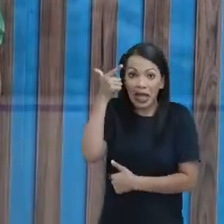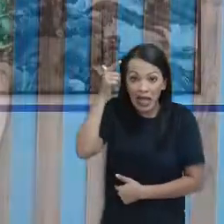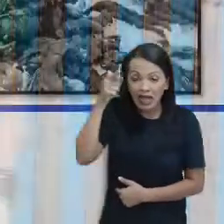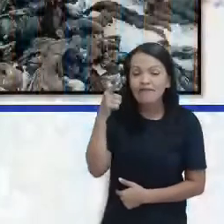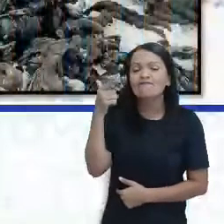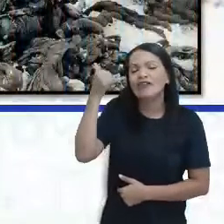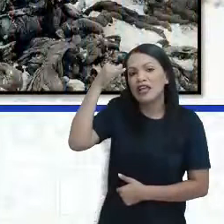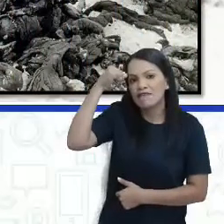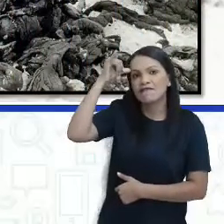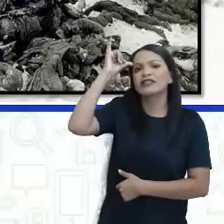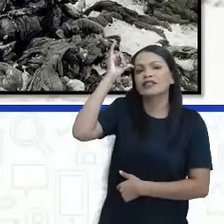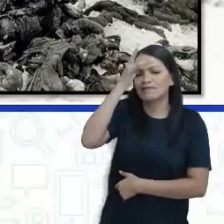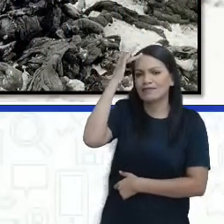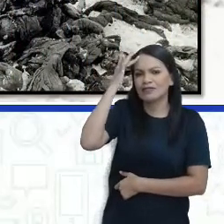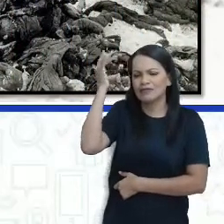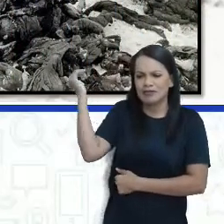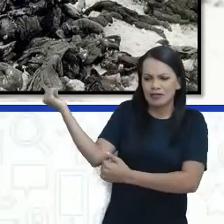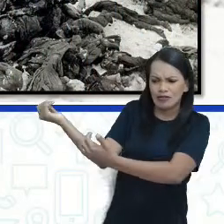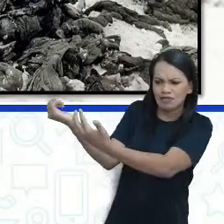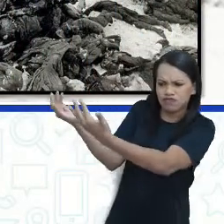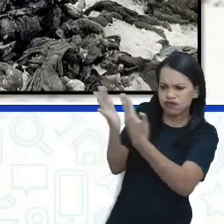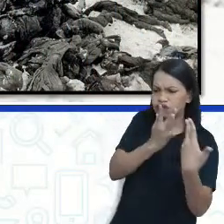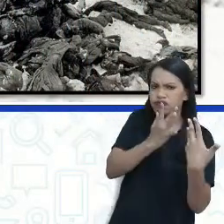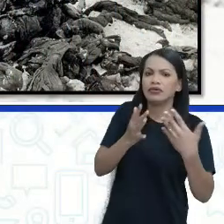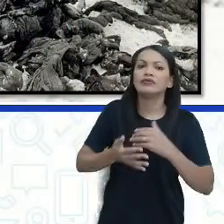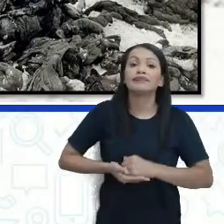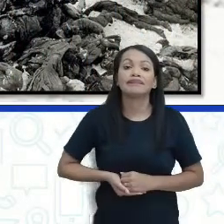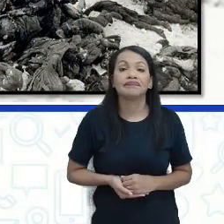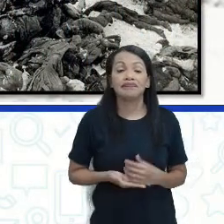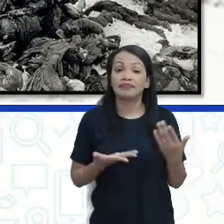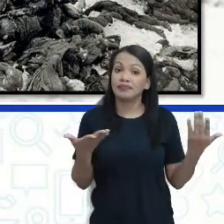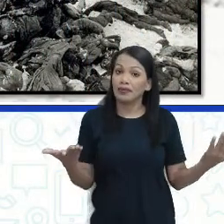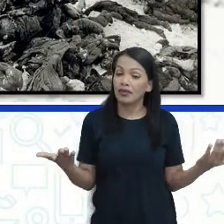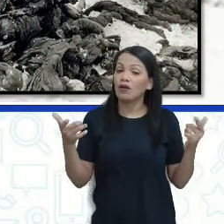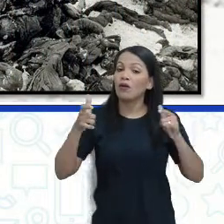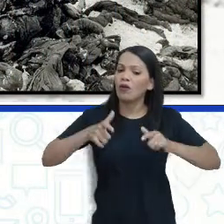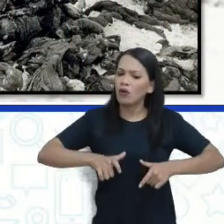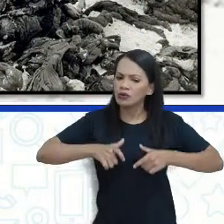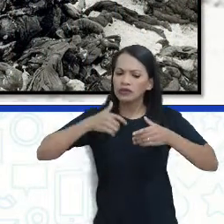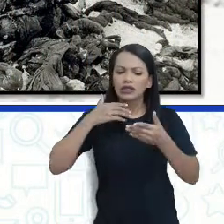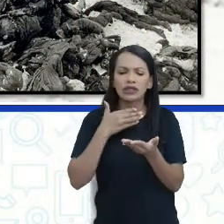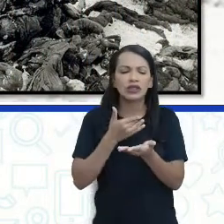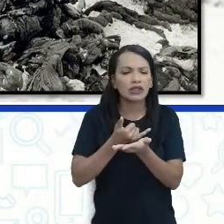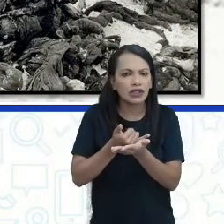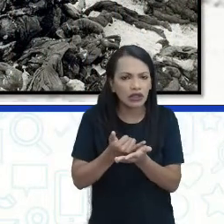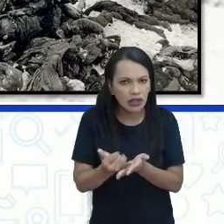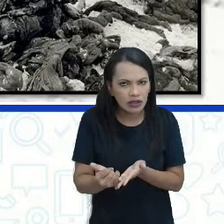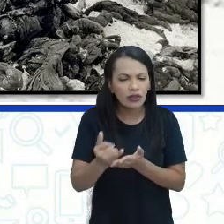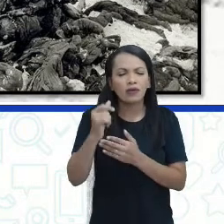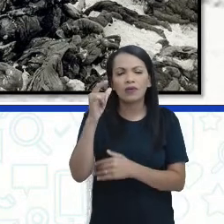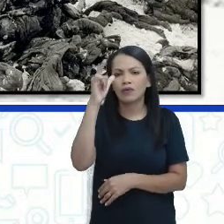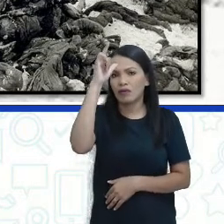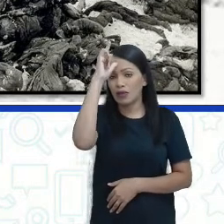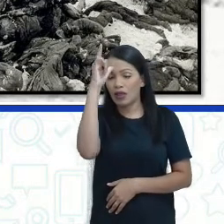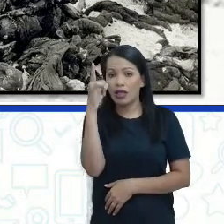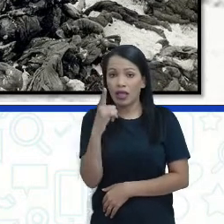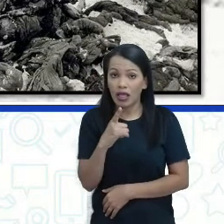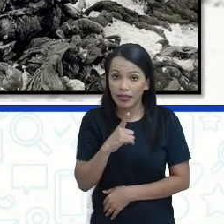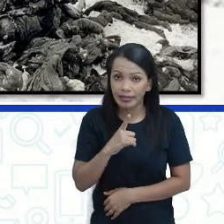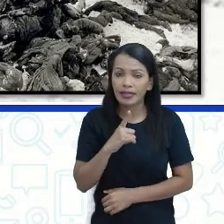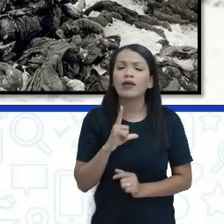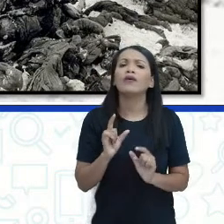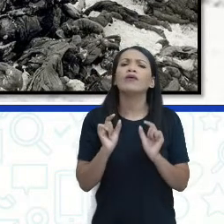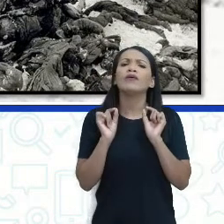de Stalingrado, certo? Onde inicialmente, né, os alemães eles vão ter